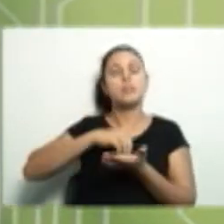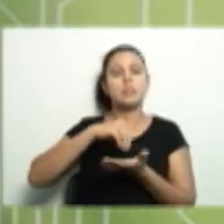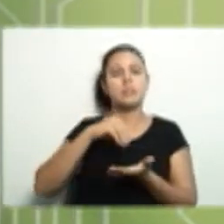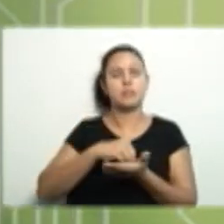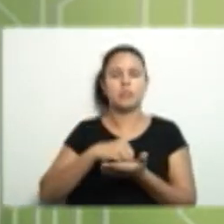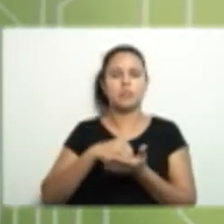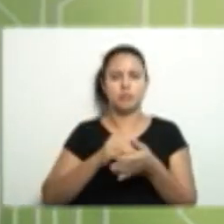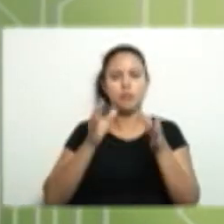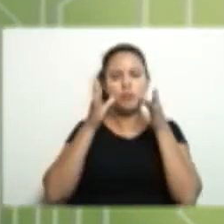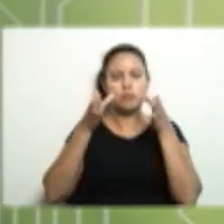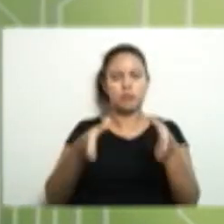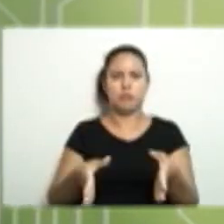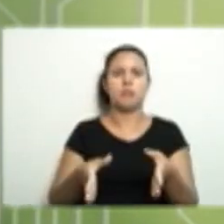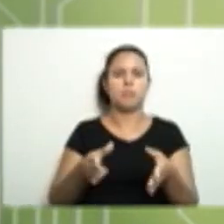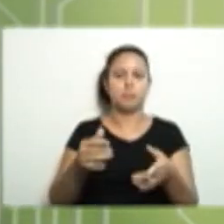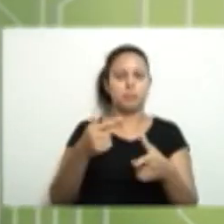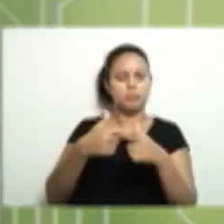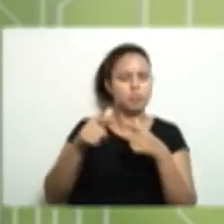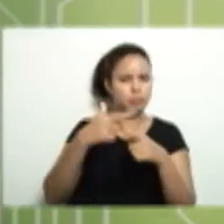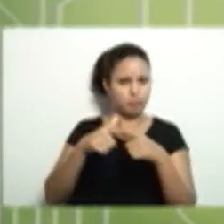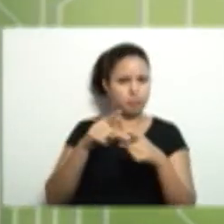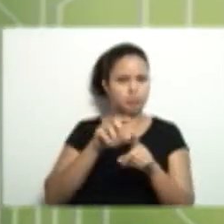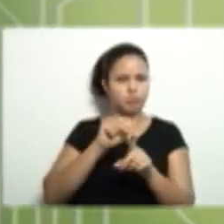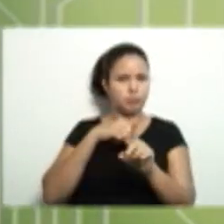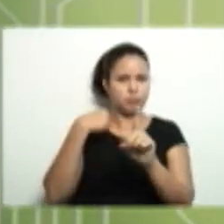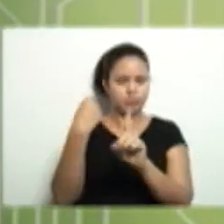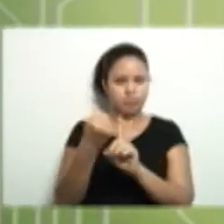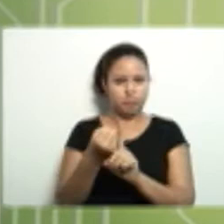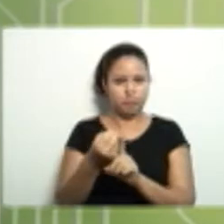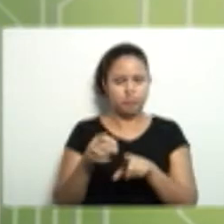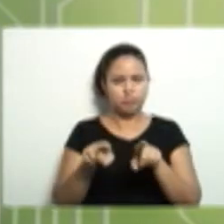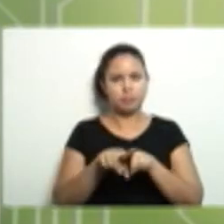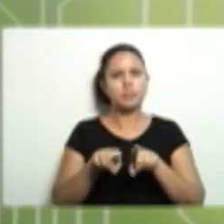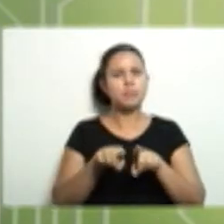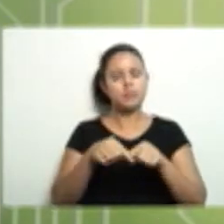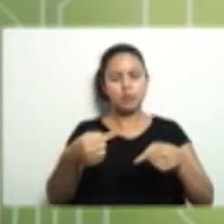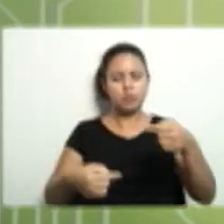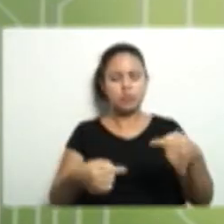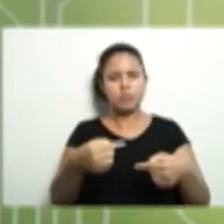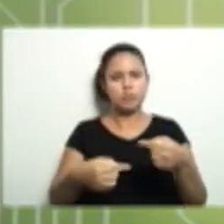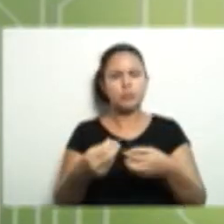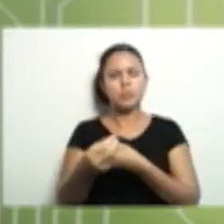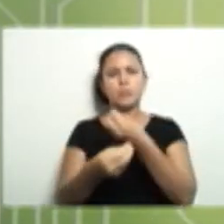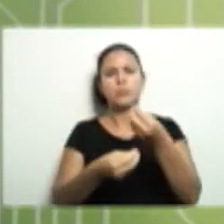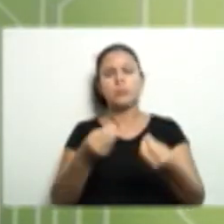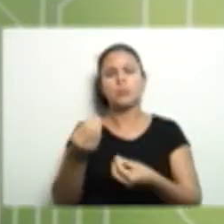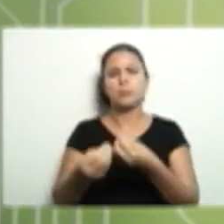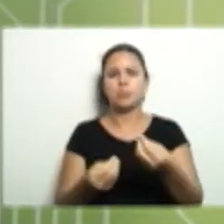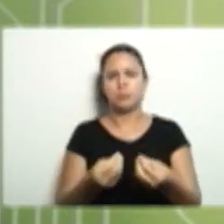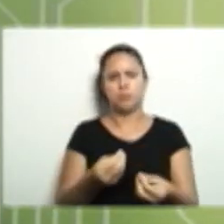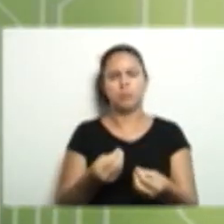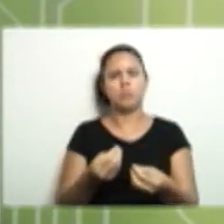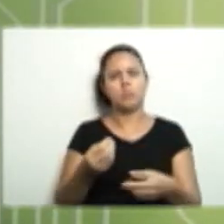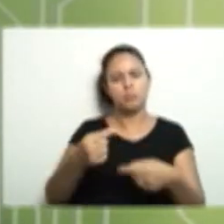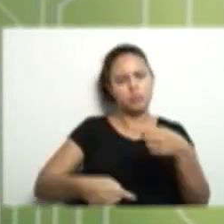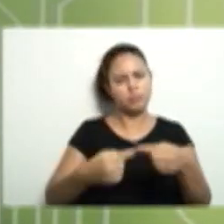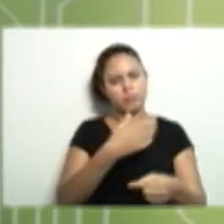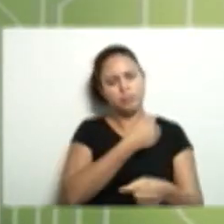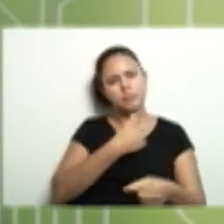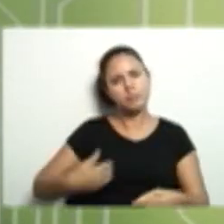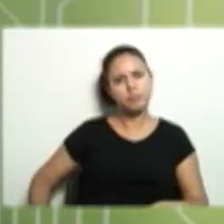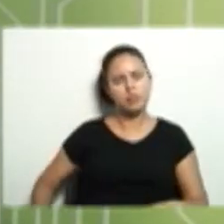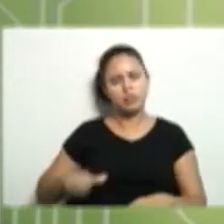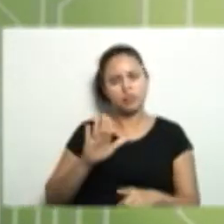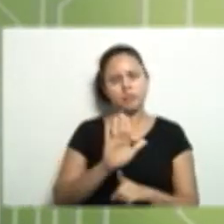resolver problemas sociais. Nós discutimos um pouco sobre como essas políticas públicas geram melhorias para a sociedade, falamos de qualidade